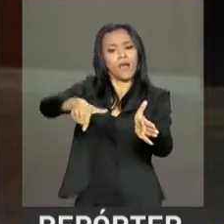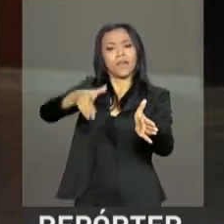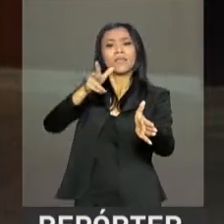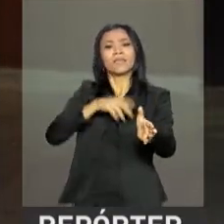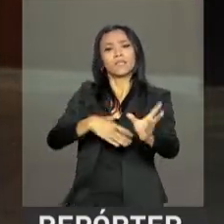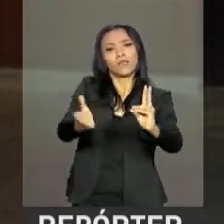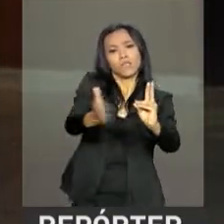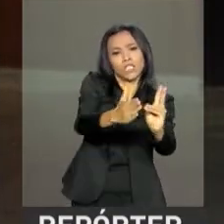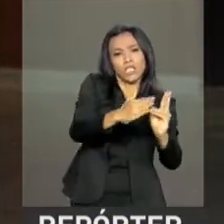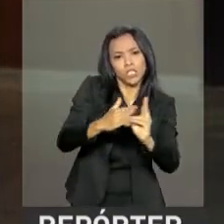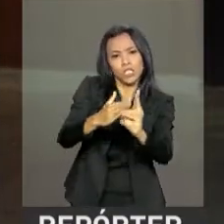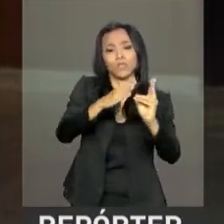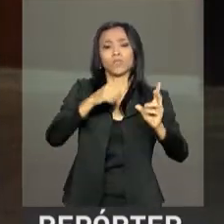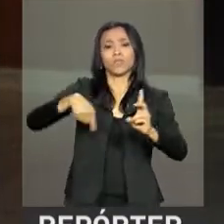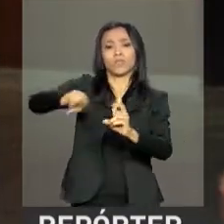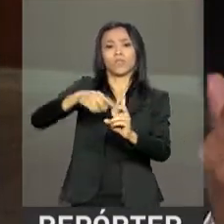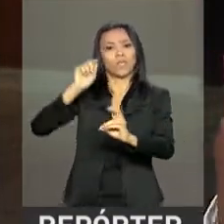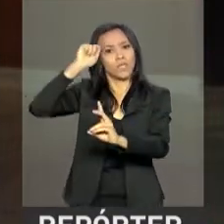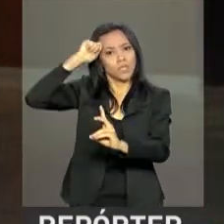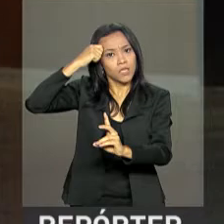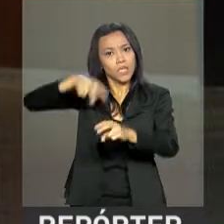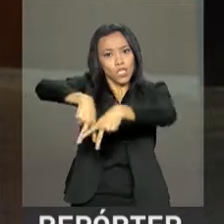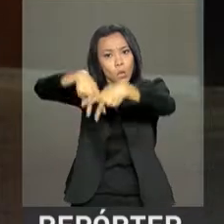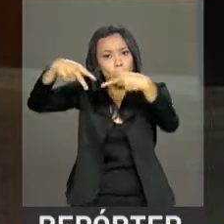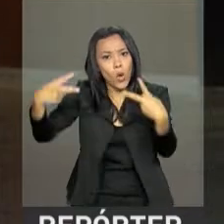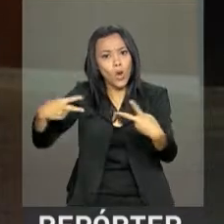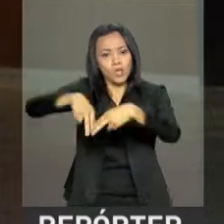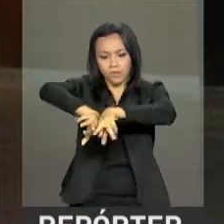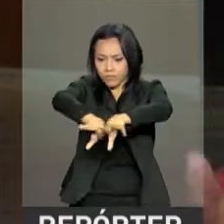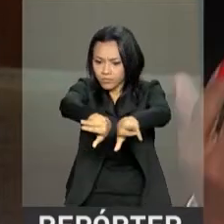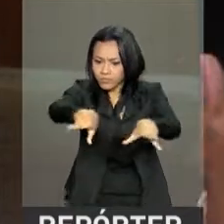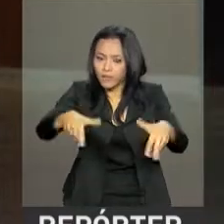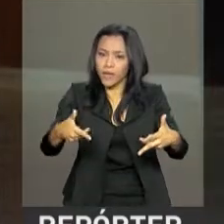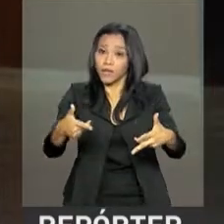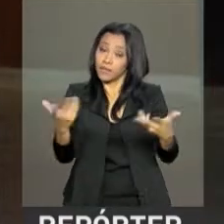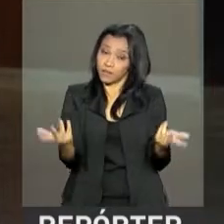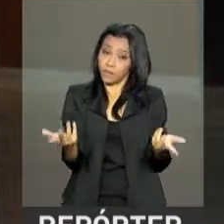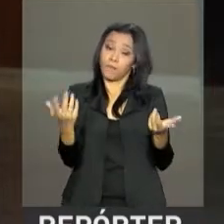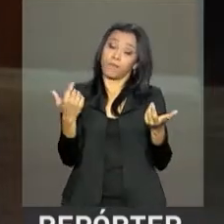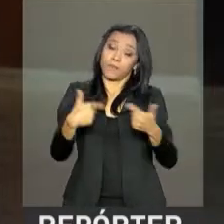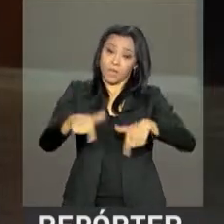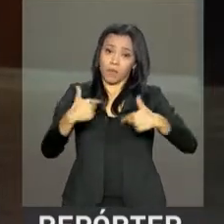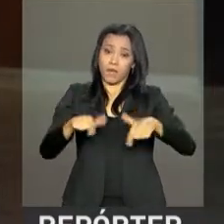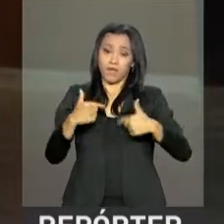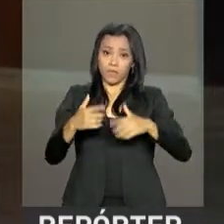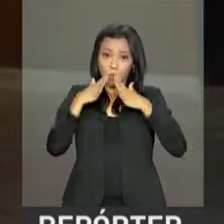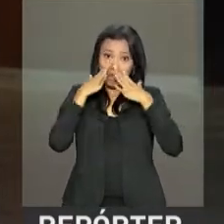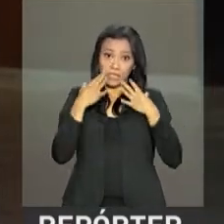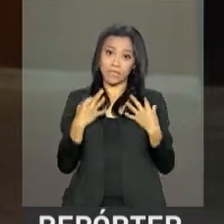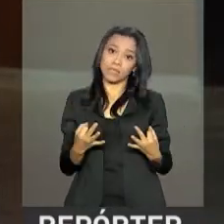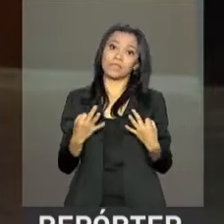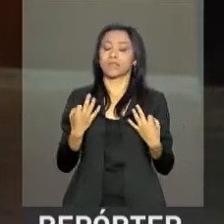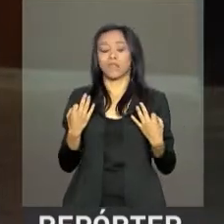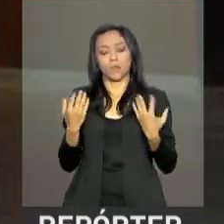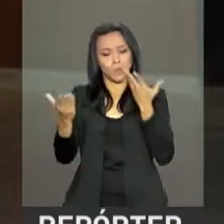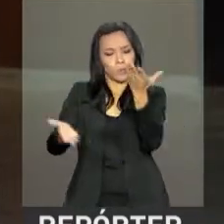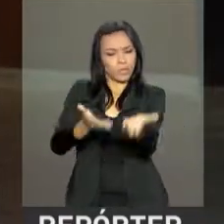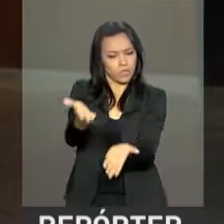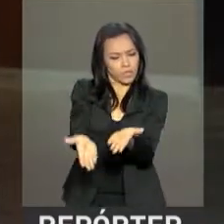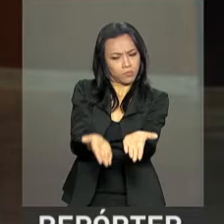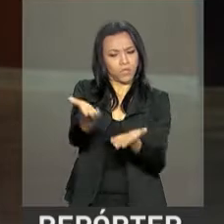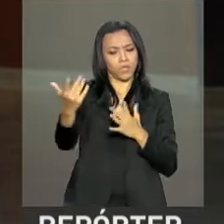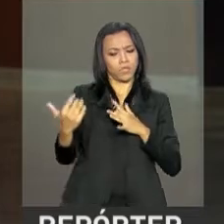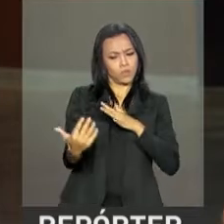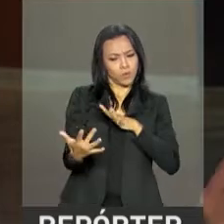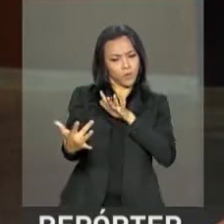indígenas quilombolas então trabalhar o suas prisma ano pelo atendimento efetivo primando pela